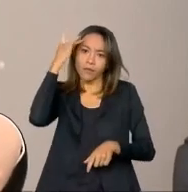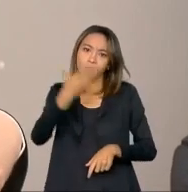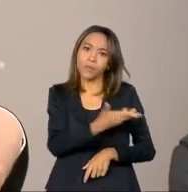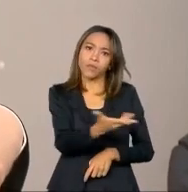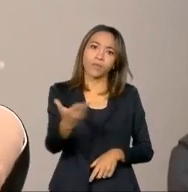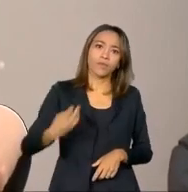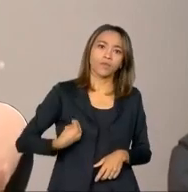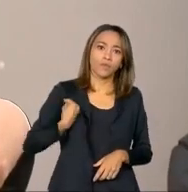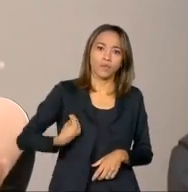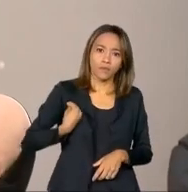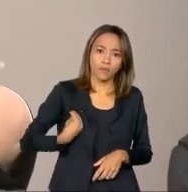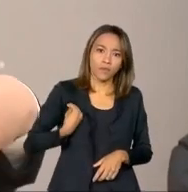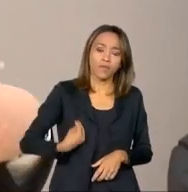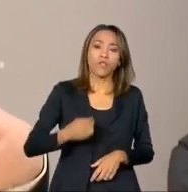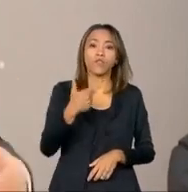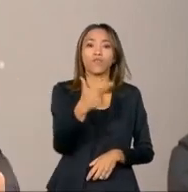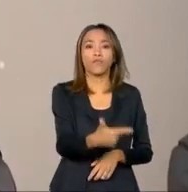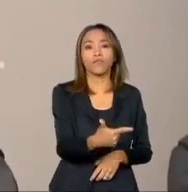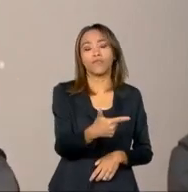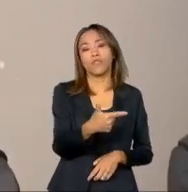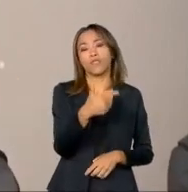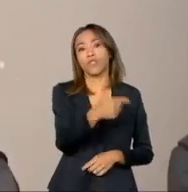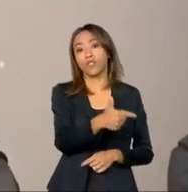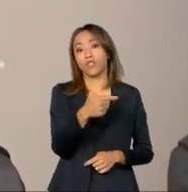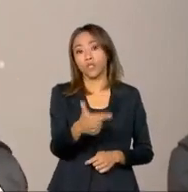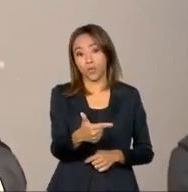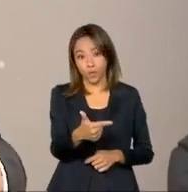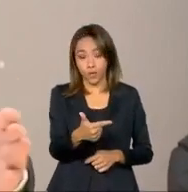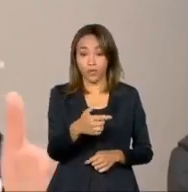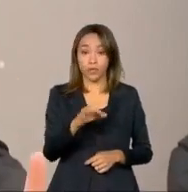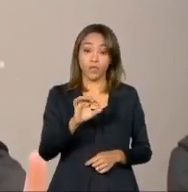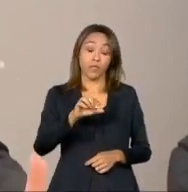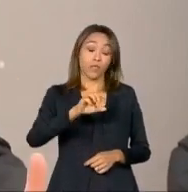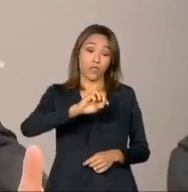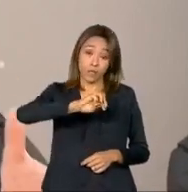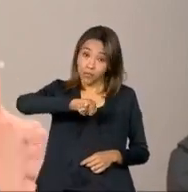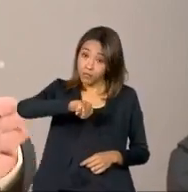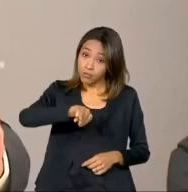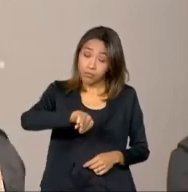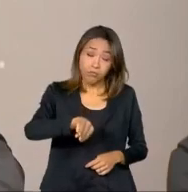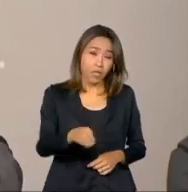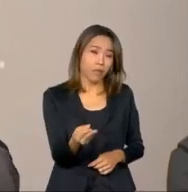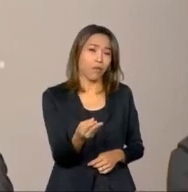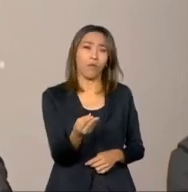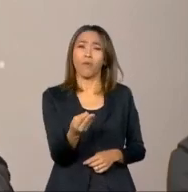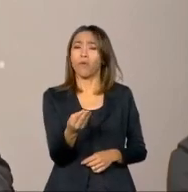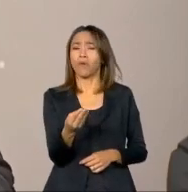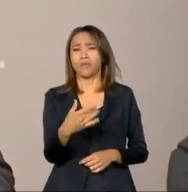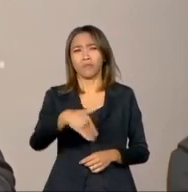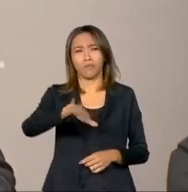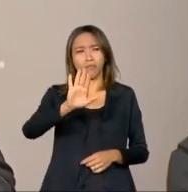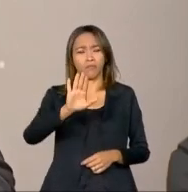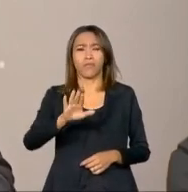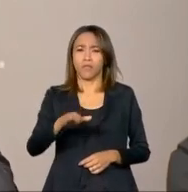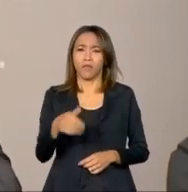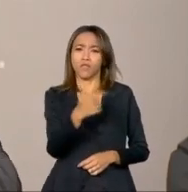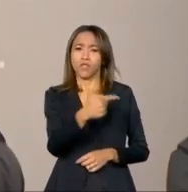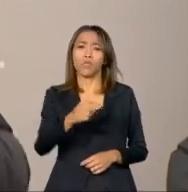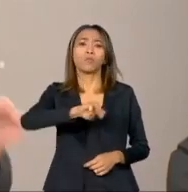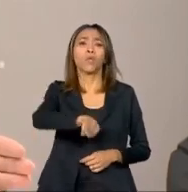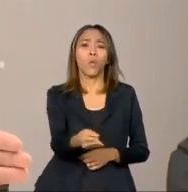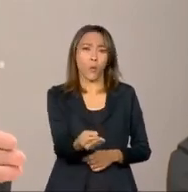são 22,5 milhões de pessoas no Brasil, entre MEIs e pequenas e microempresas,